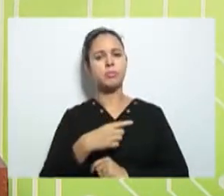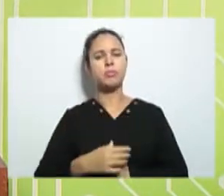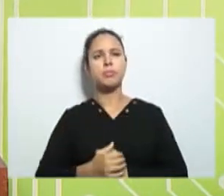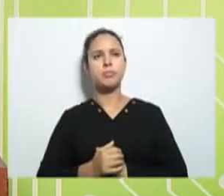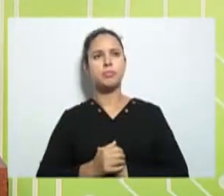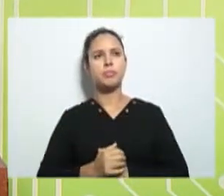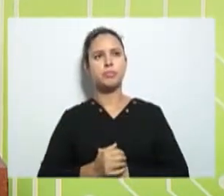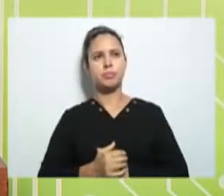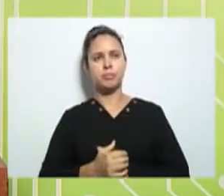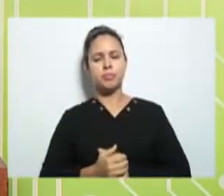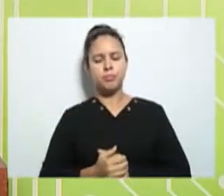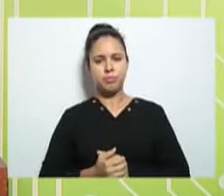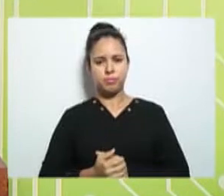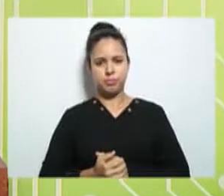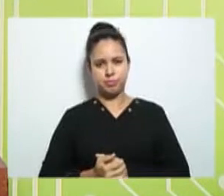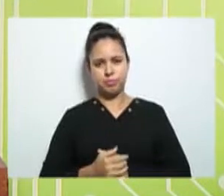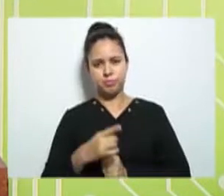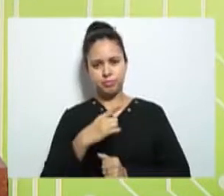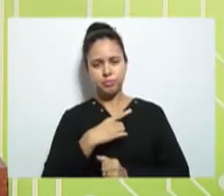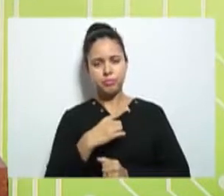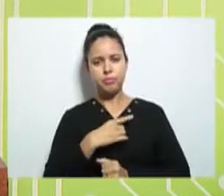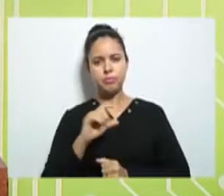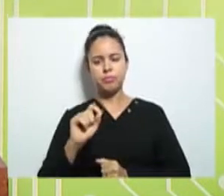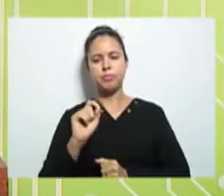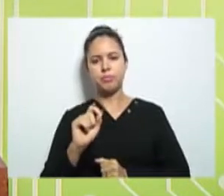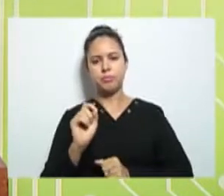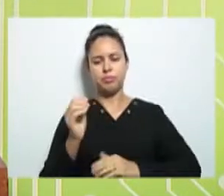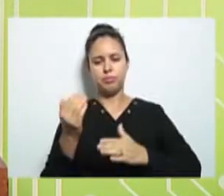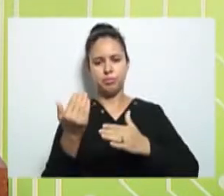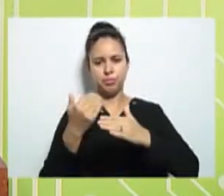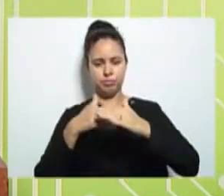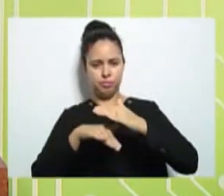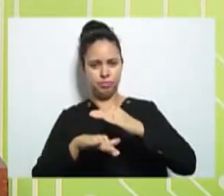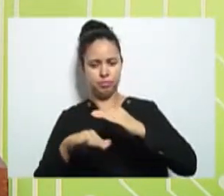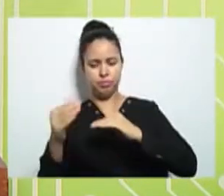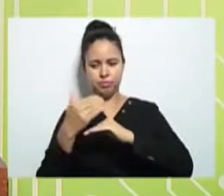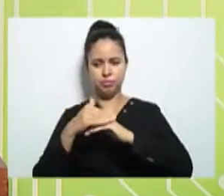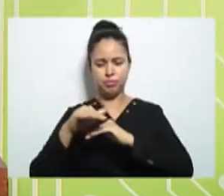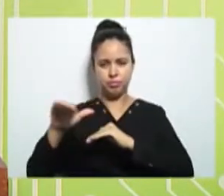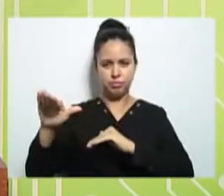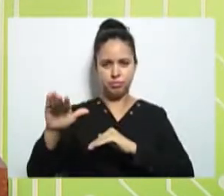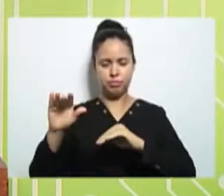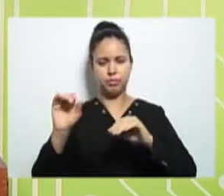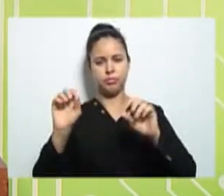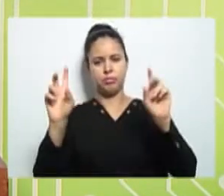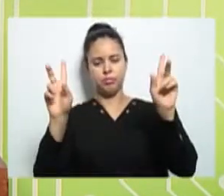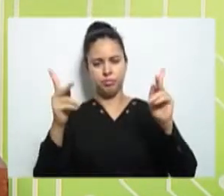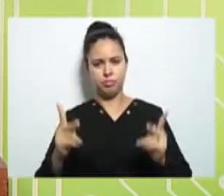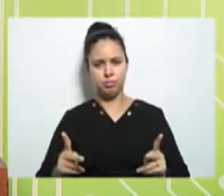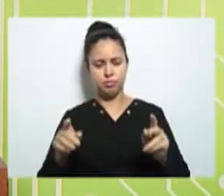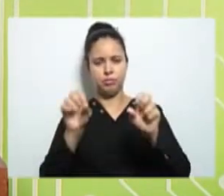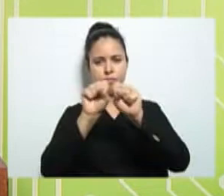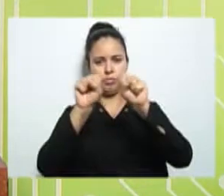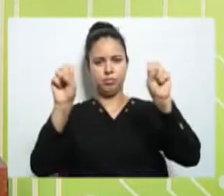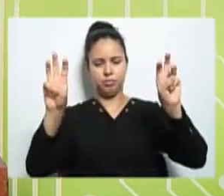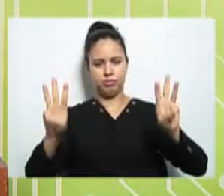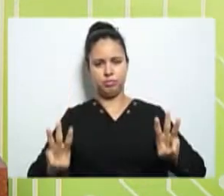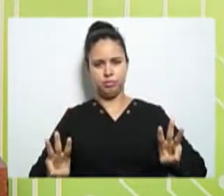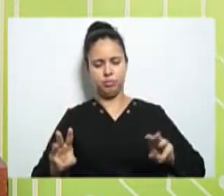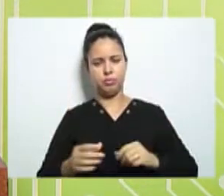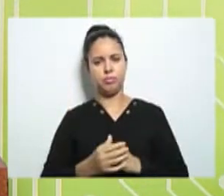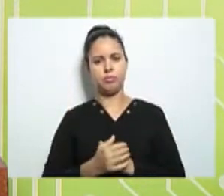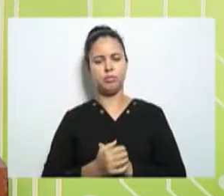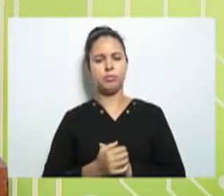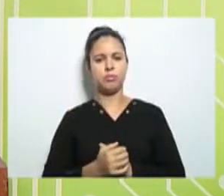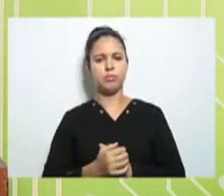E aí a gente já viu, né? A gente tem periféricos de entrada, periféricos de saída, hardware, né? Vamos agora conhecer quais são os periféricos